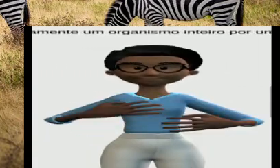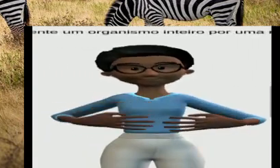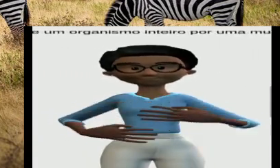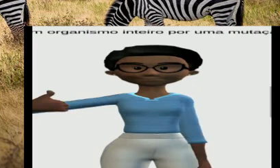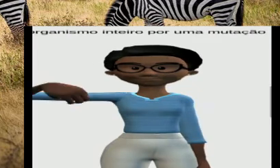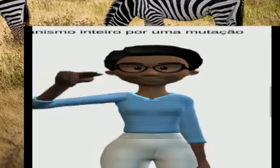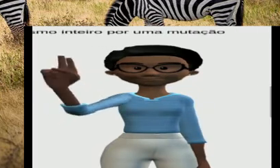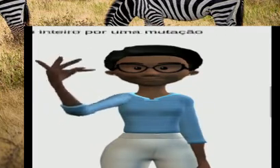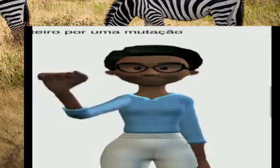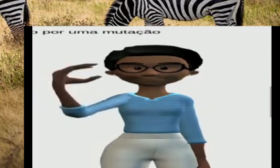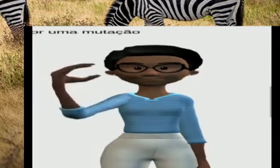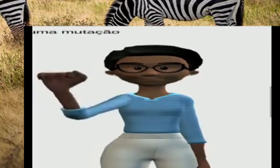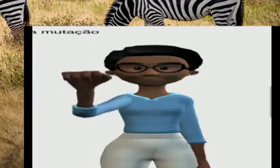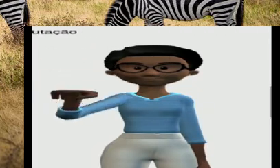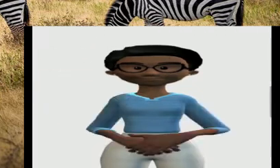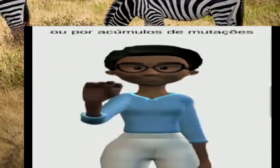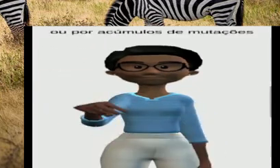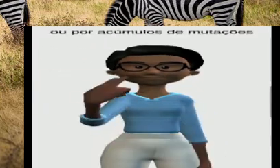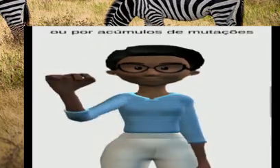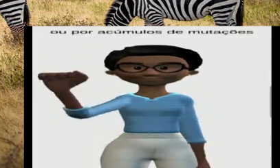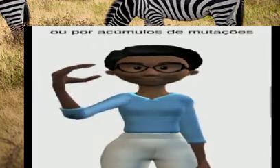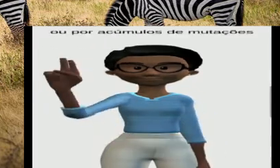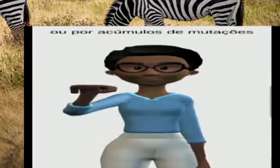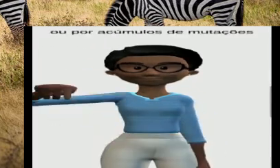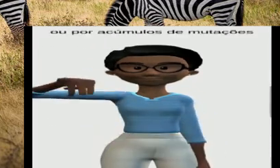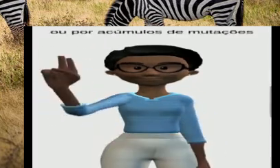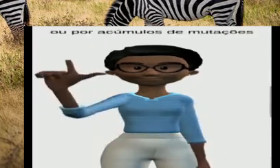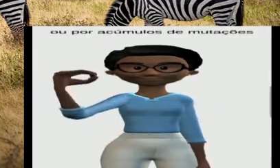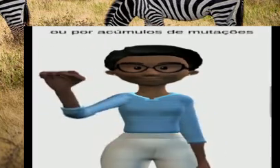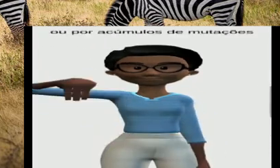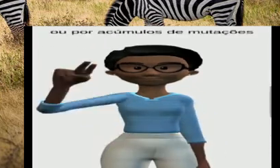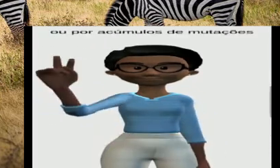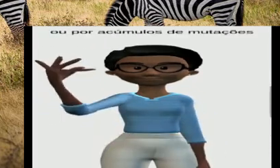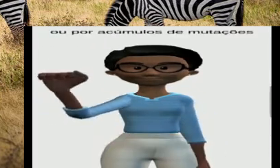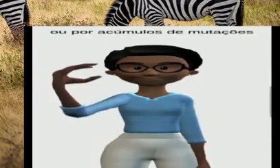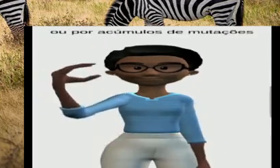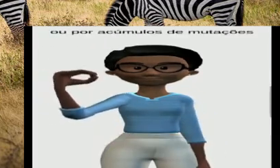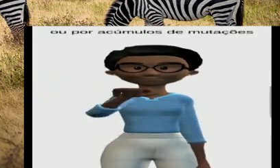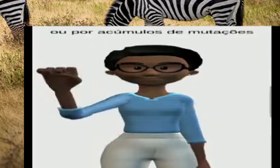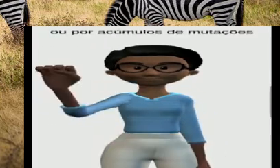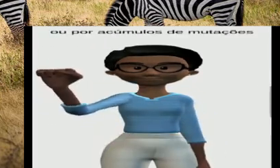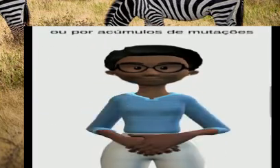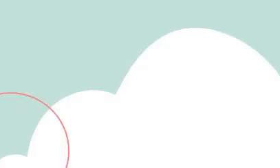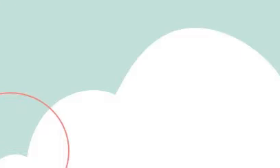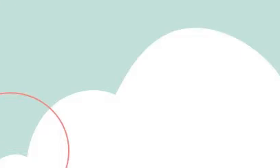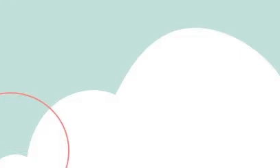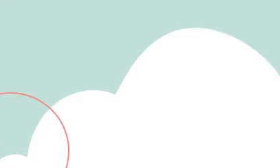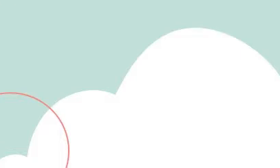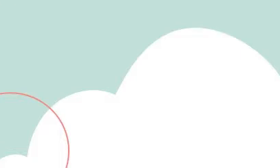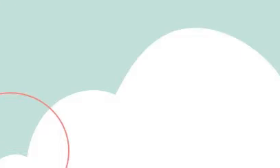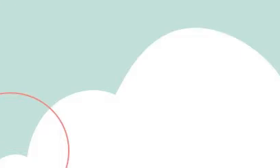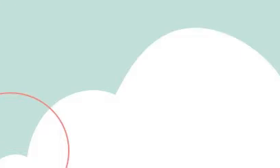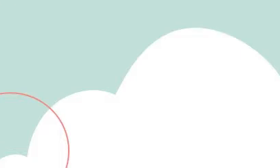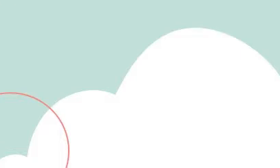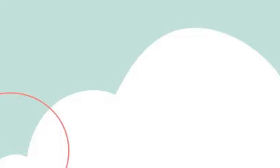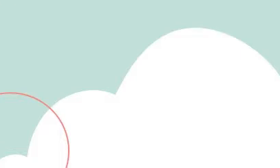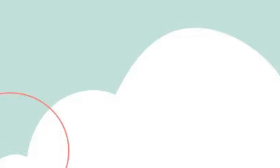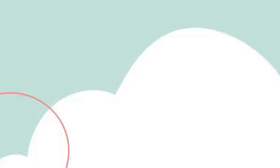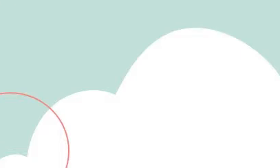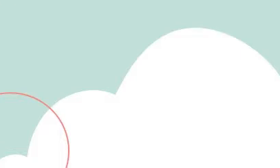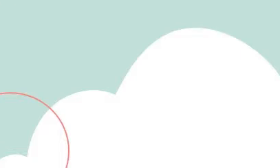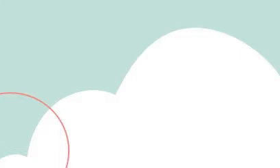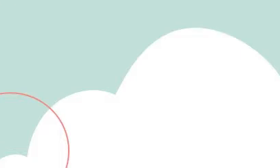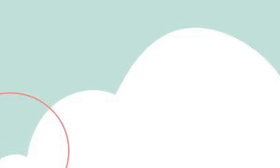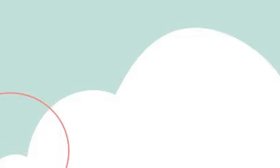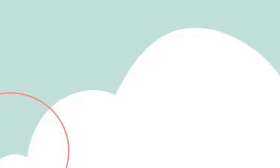mudar significativamente um organismo inteiro por uma mutação ou por acúmulos de mutações. Em um primeiro momento,